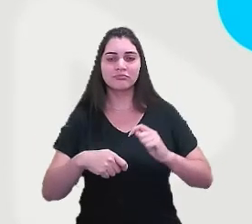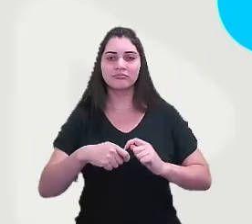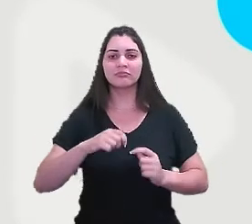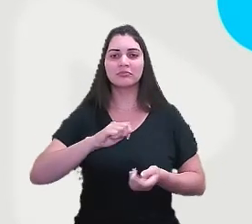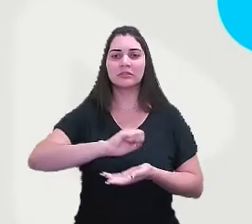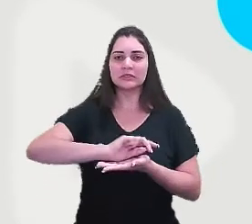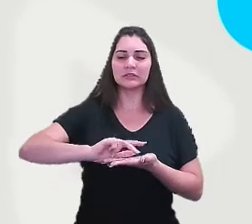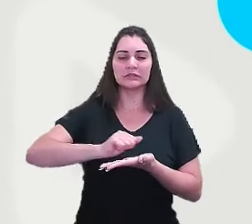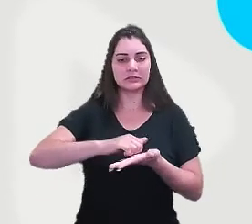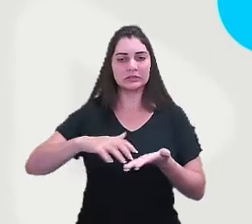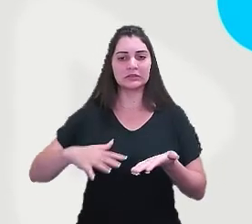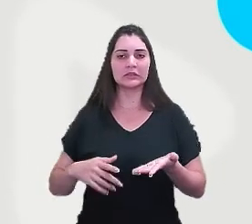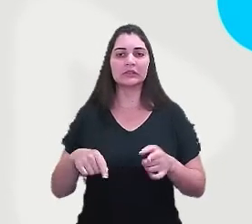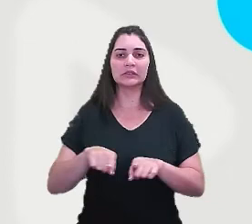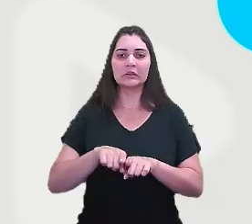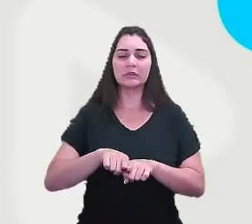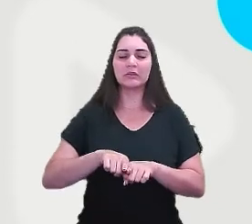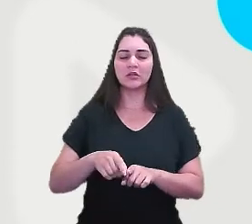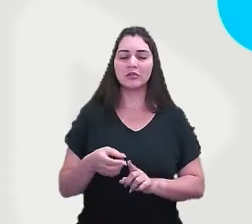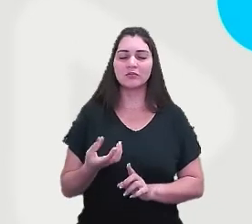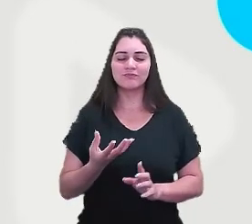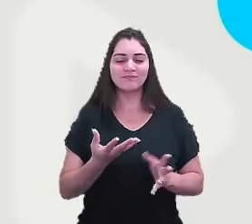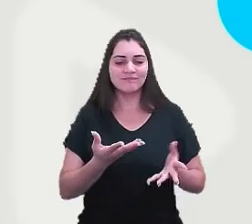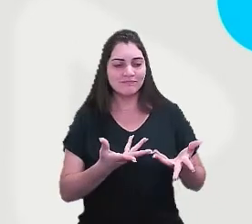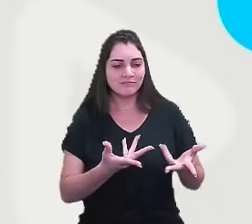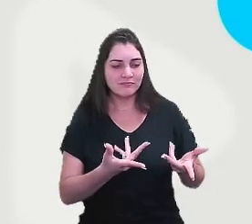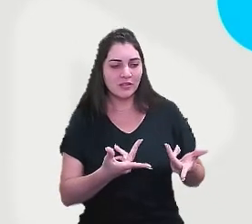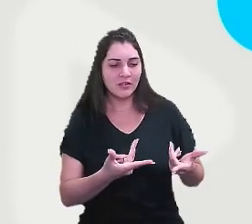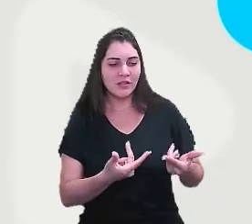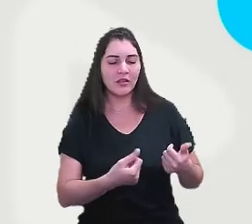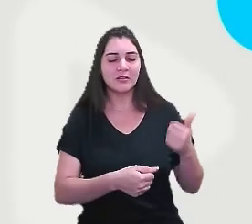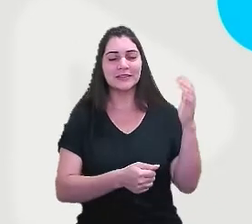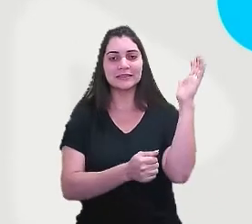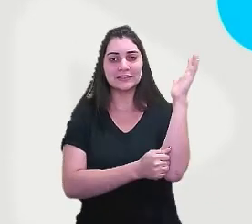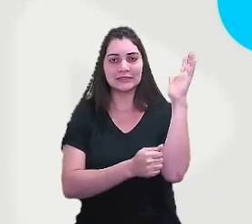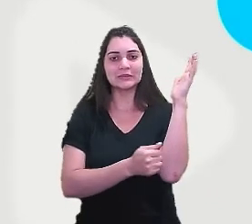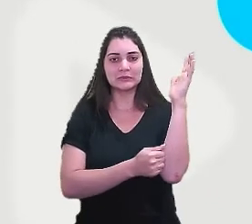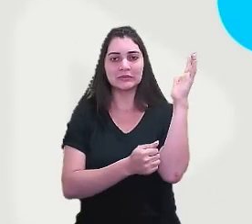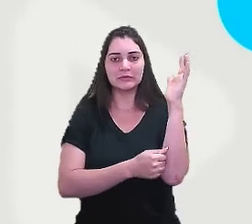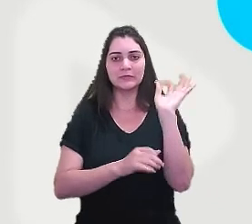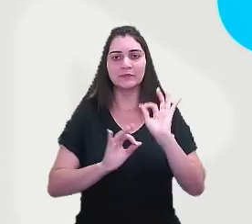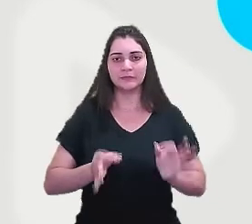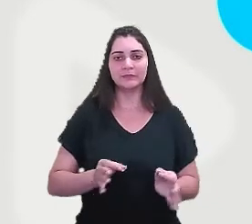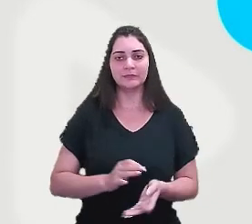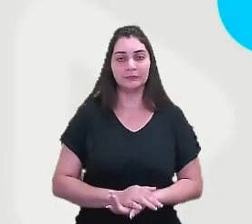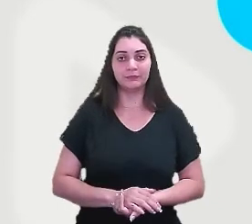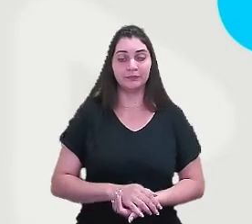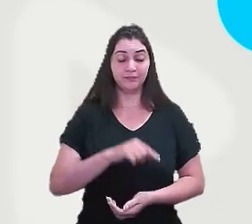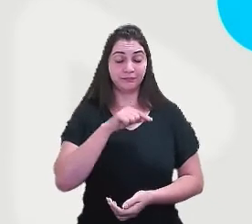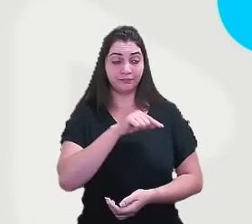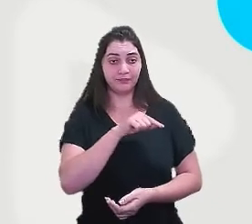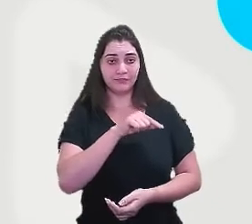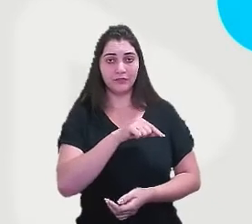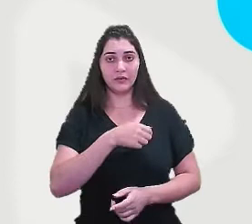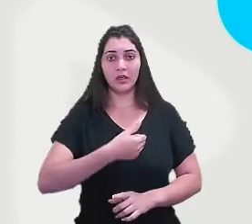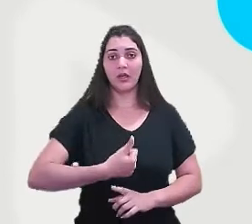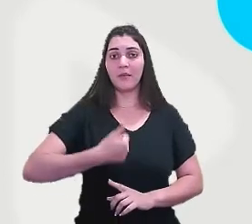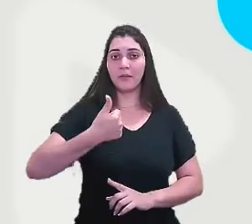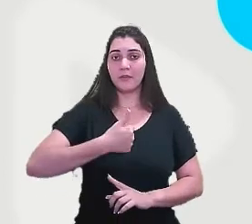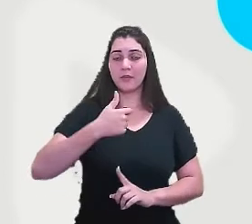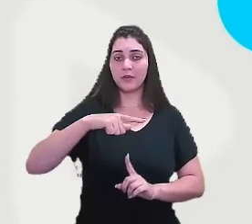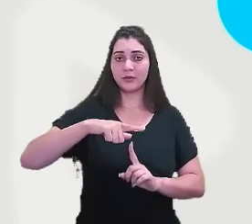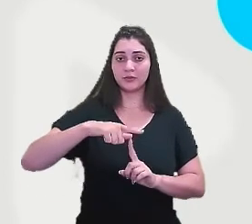Devido à qualidade aí da sua madeira, tá ok? Então, essa daí é a primeira